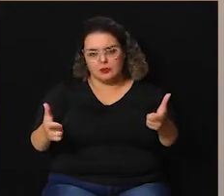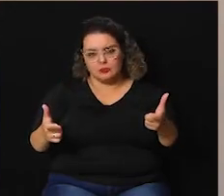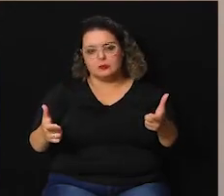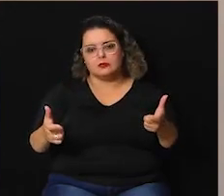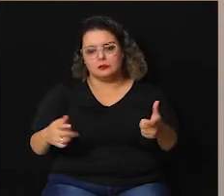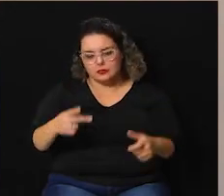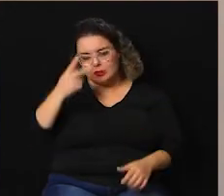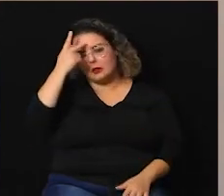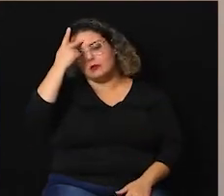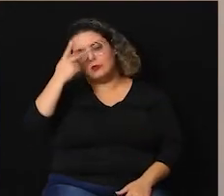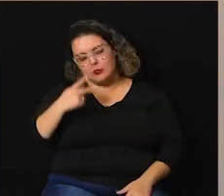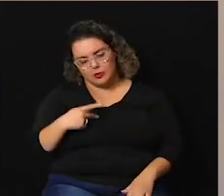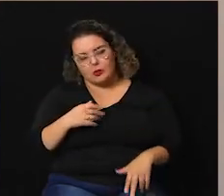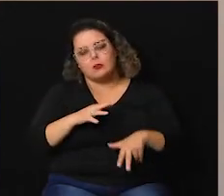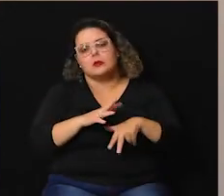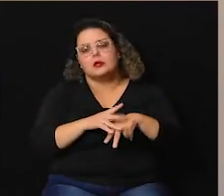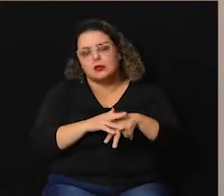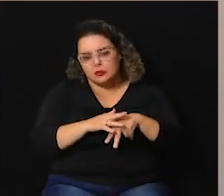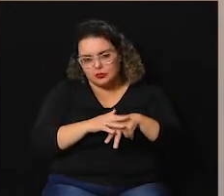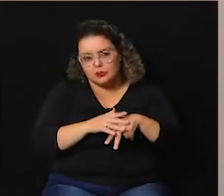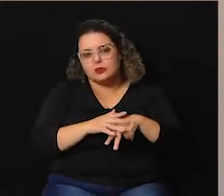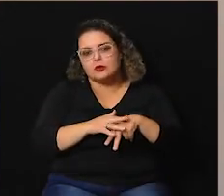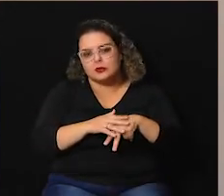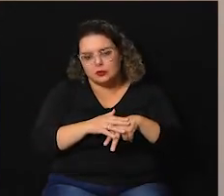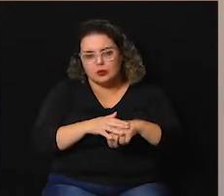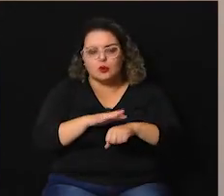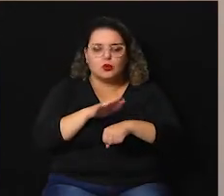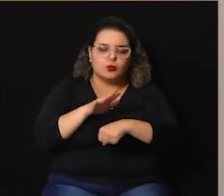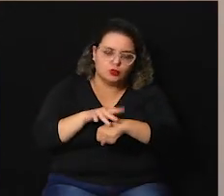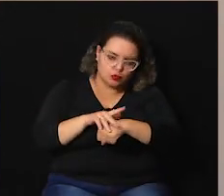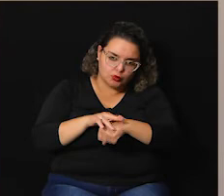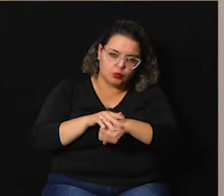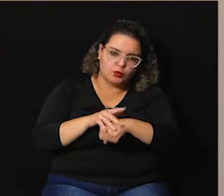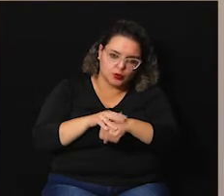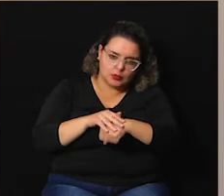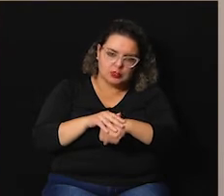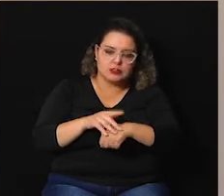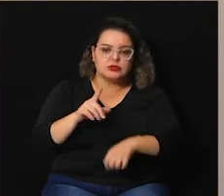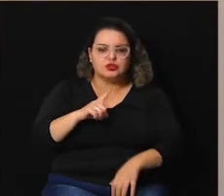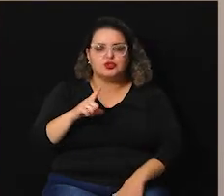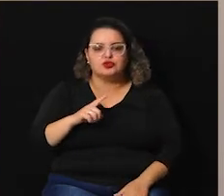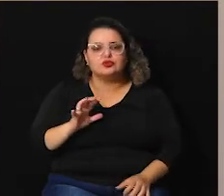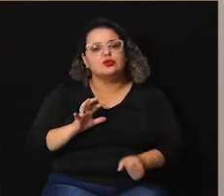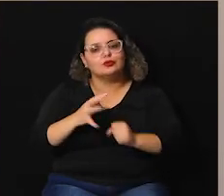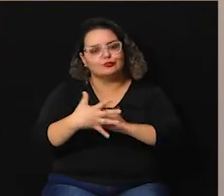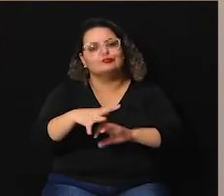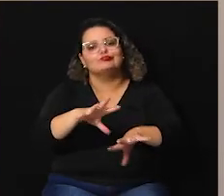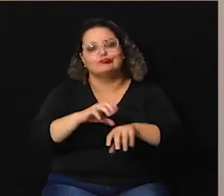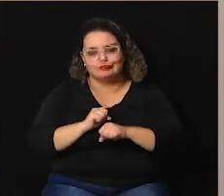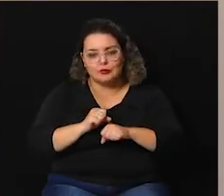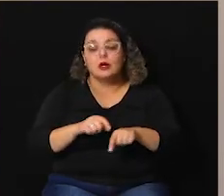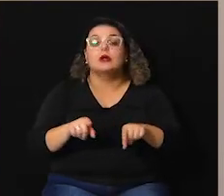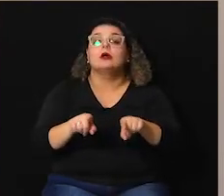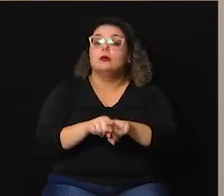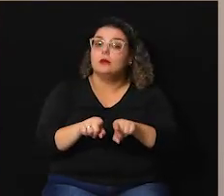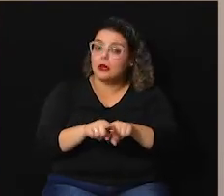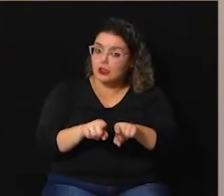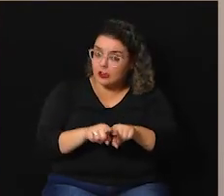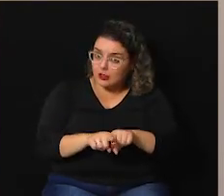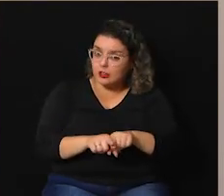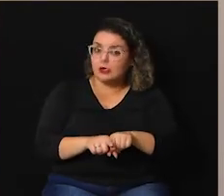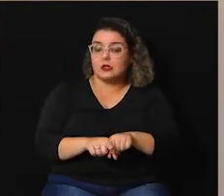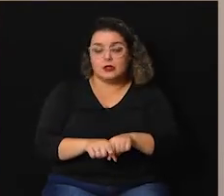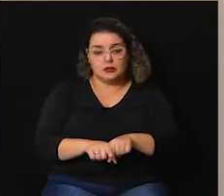da própria patologia, por exemplo, de pacientes que tiveram a COVID e que também, por